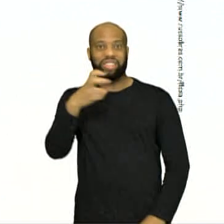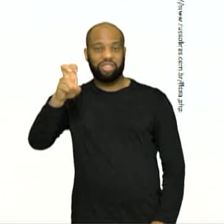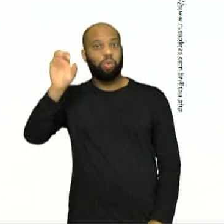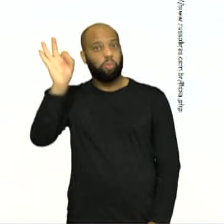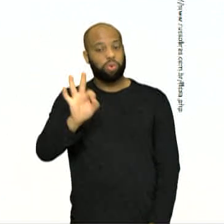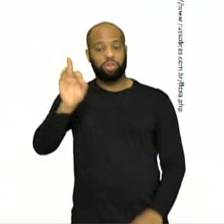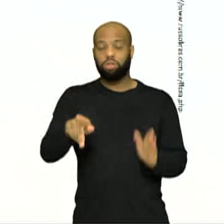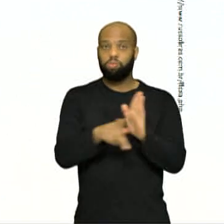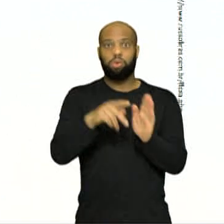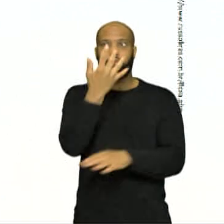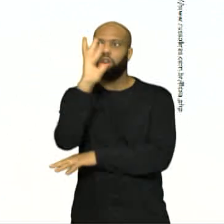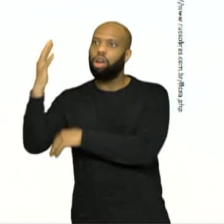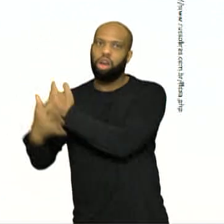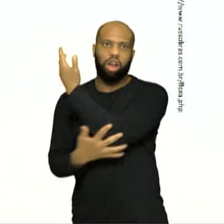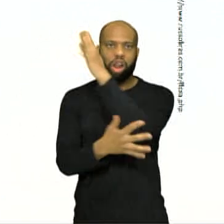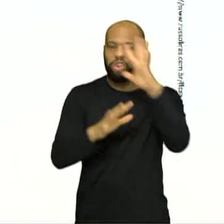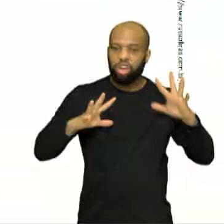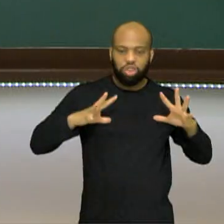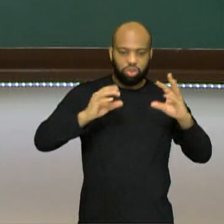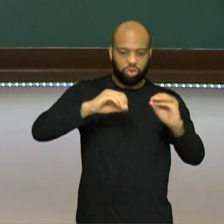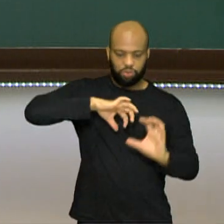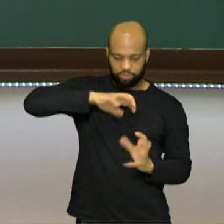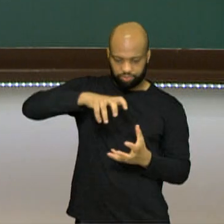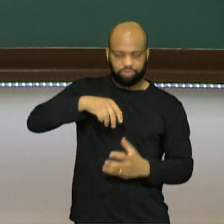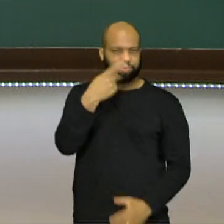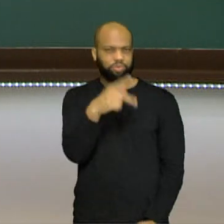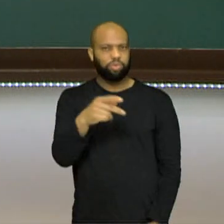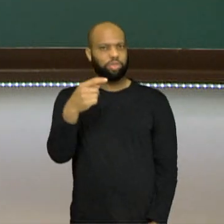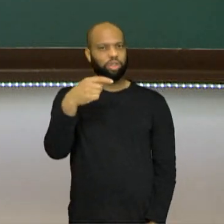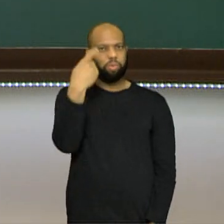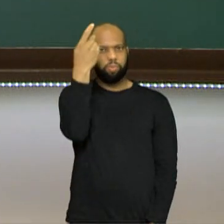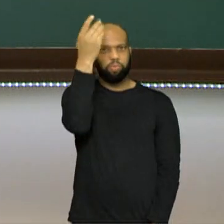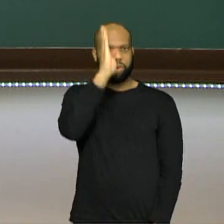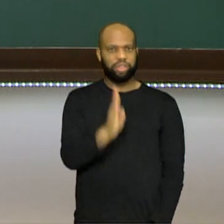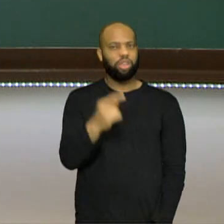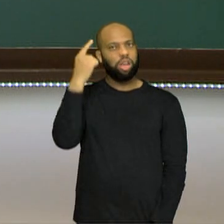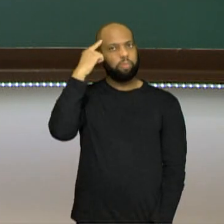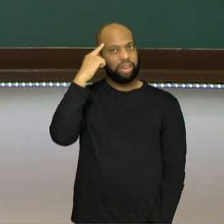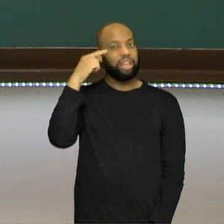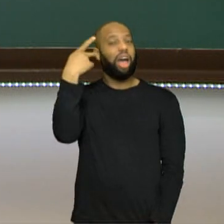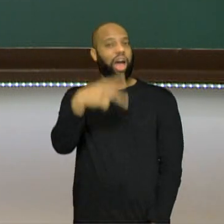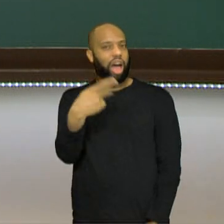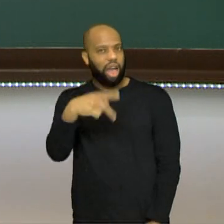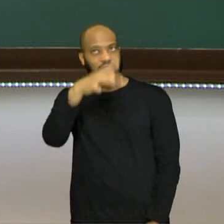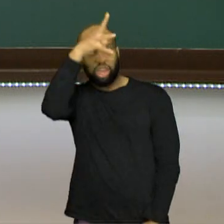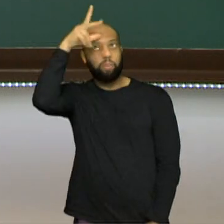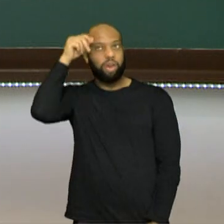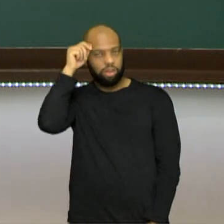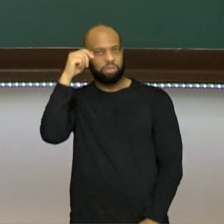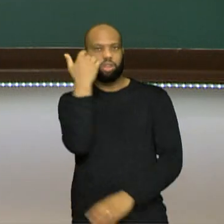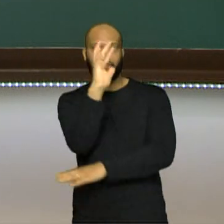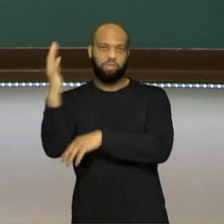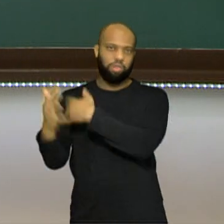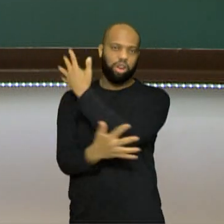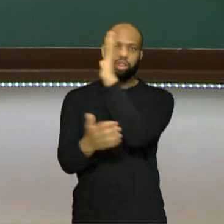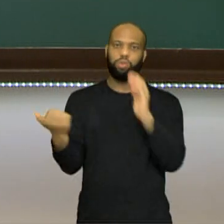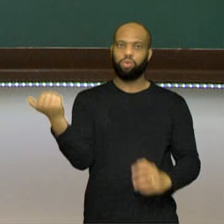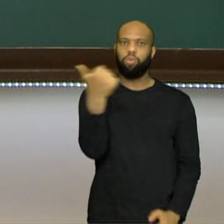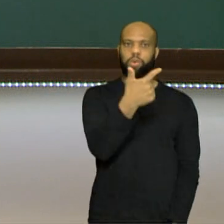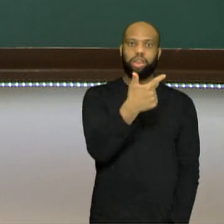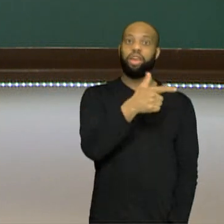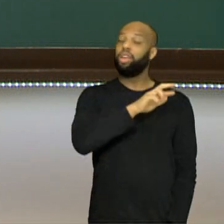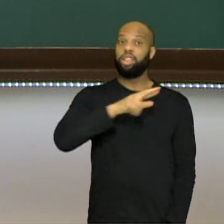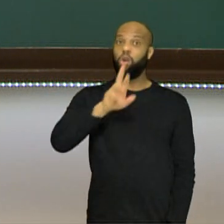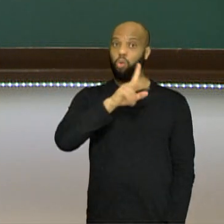planeta. Bem, geralmente aqui no Brasil nós pensamos que a floresta amazônica é a maior floresta do mundo. Na verdade, a floresta amazônica é a